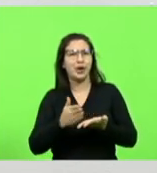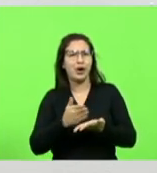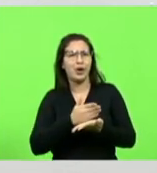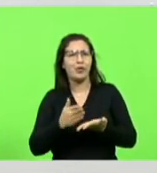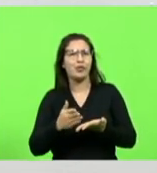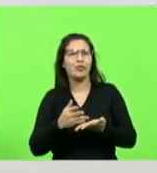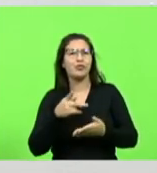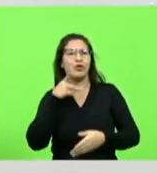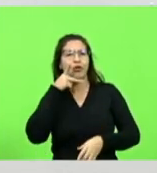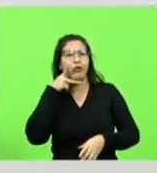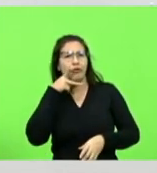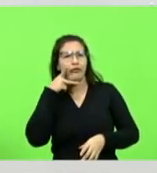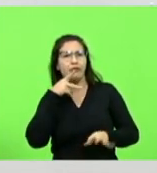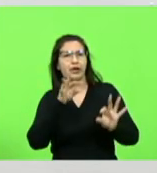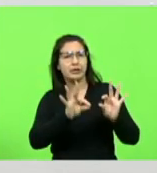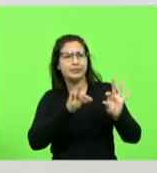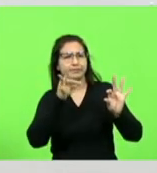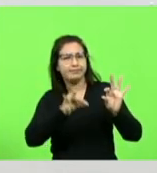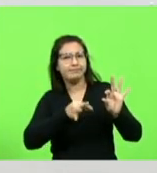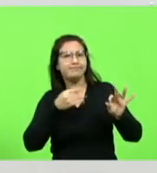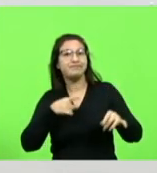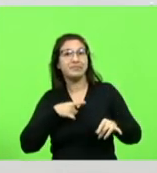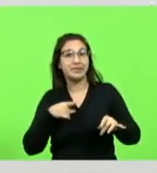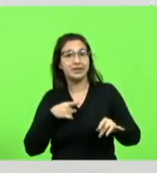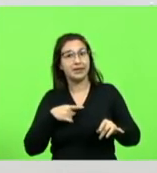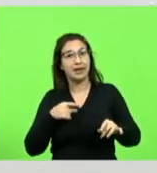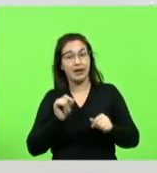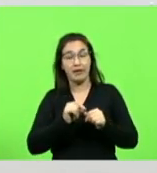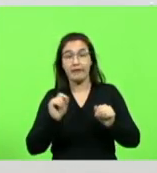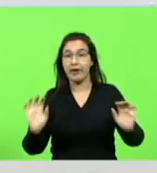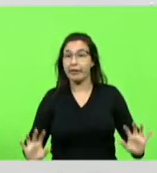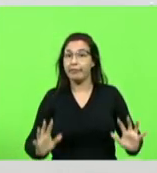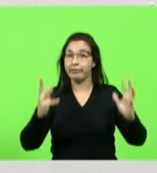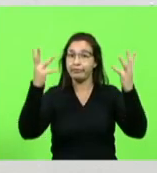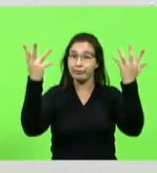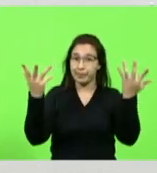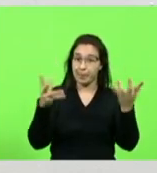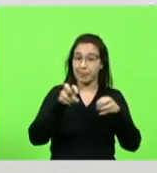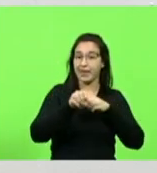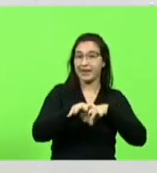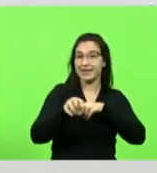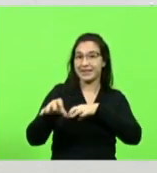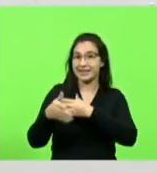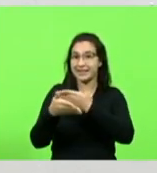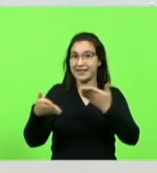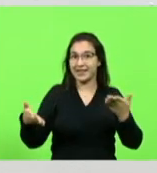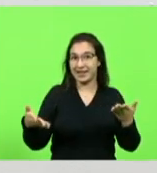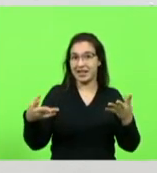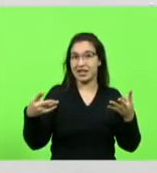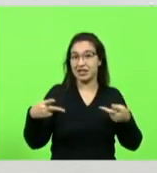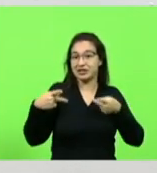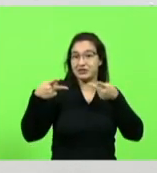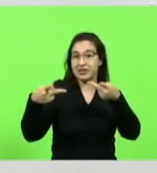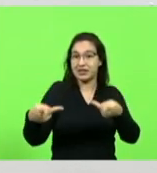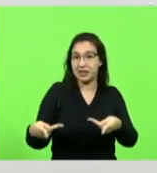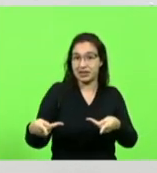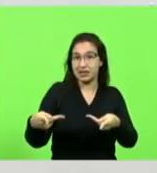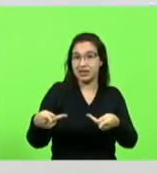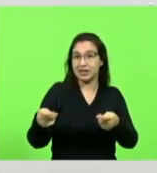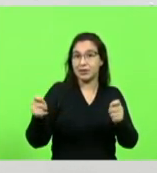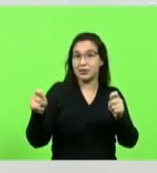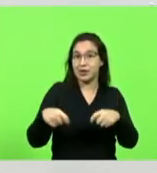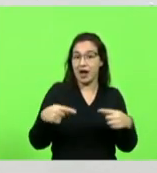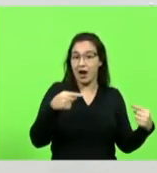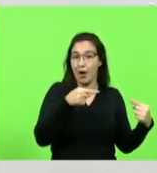restaurantes e promovem eventos que ensinam seus visitantes a harmonizar pratos com